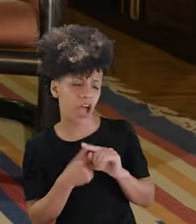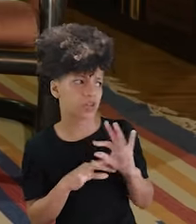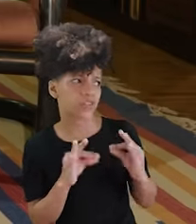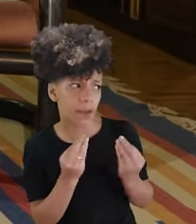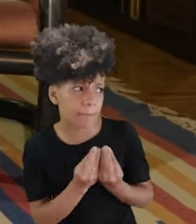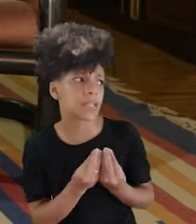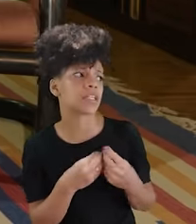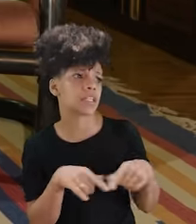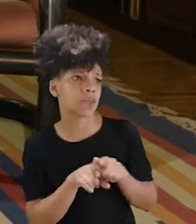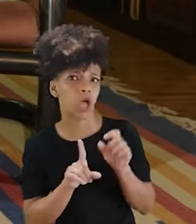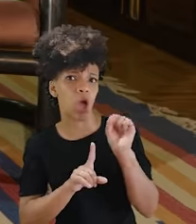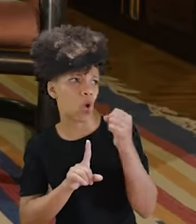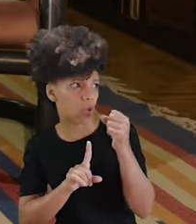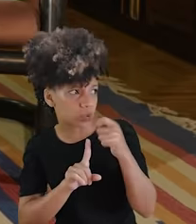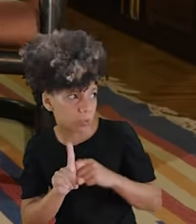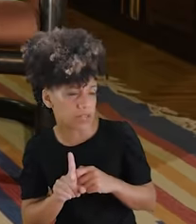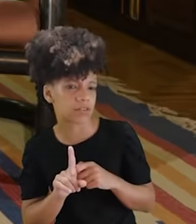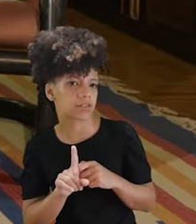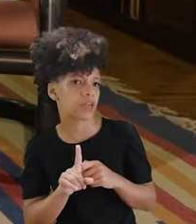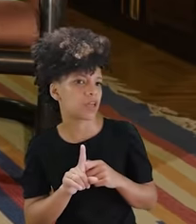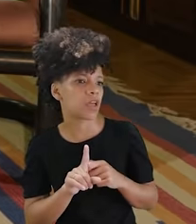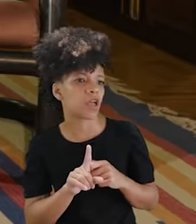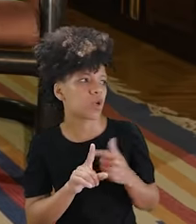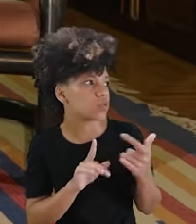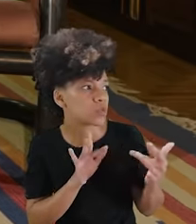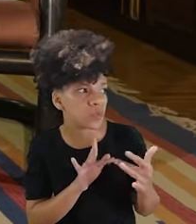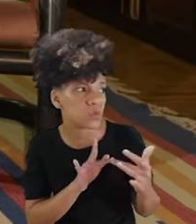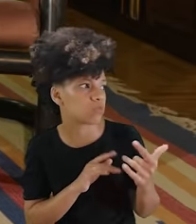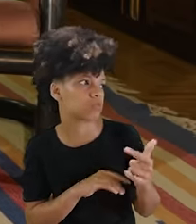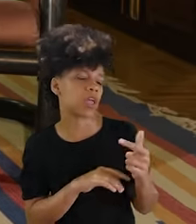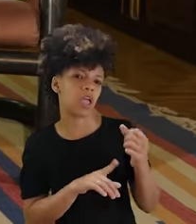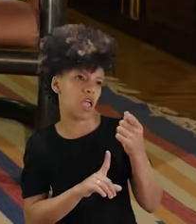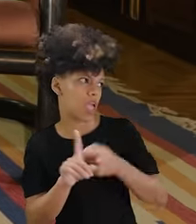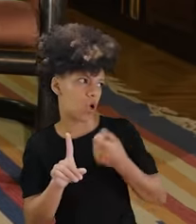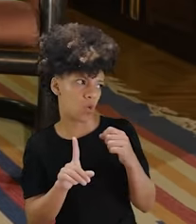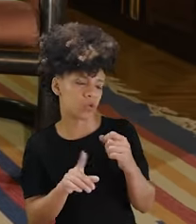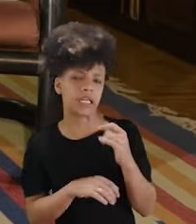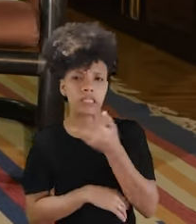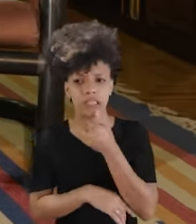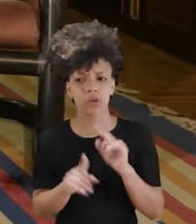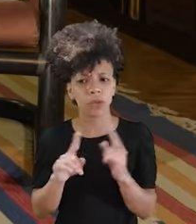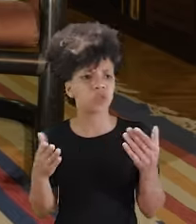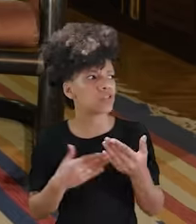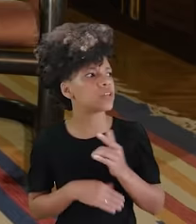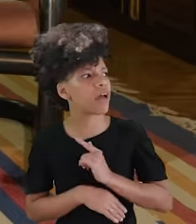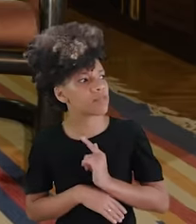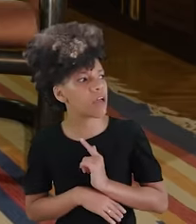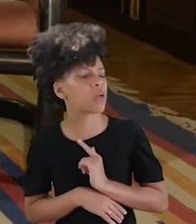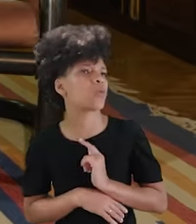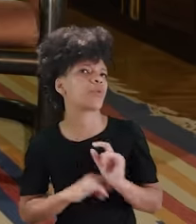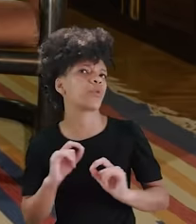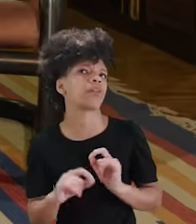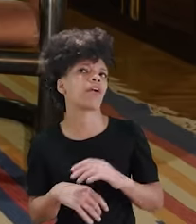complicada muito triste hoje em dia a gente ainda tem o poder de ter a sua comunicação de vidro a sua